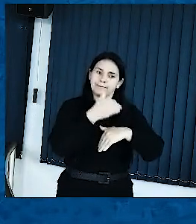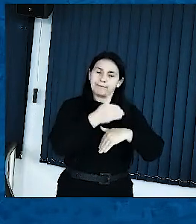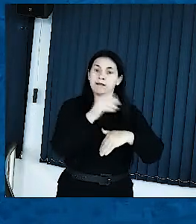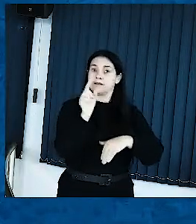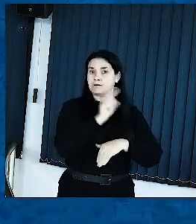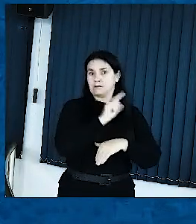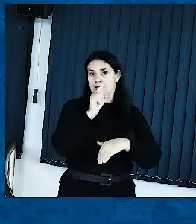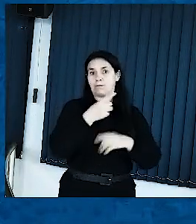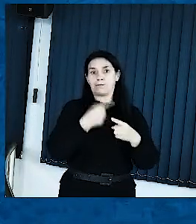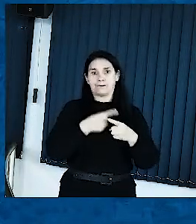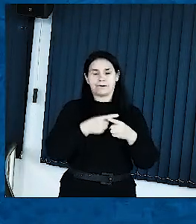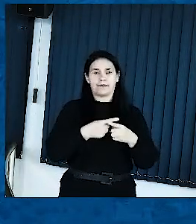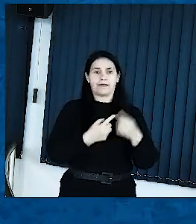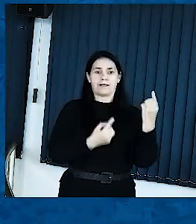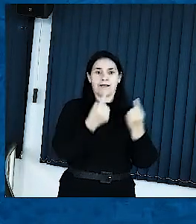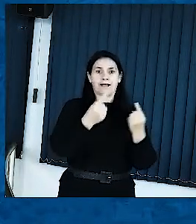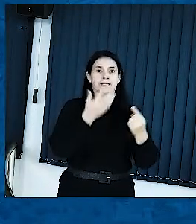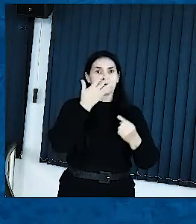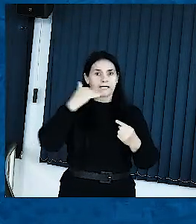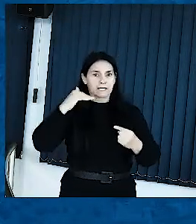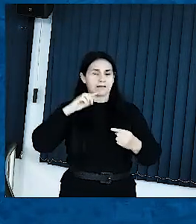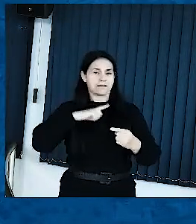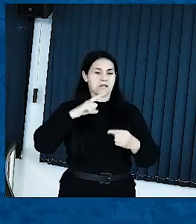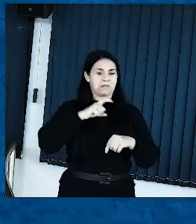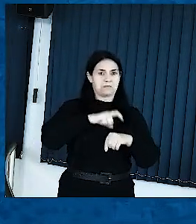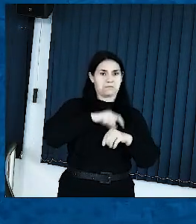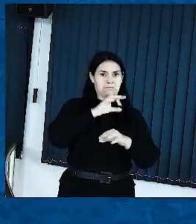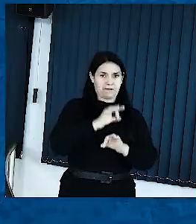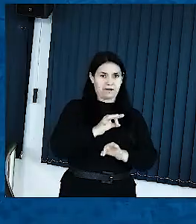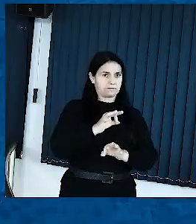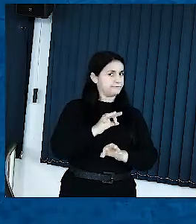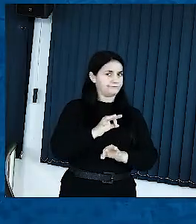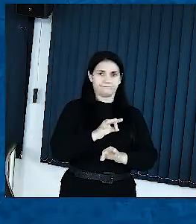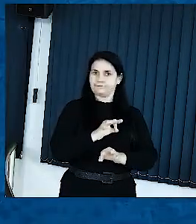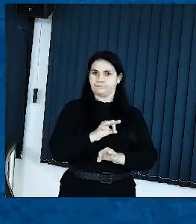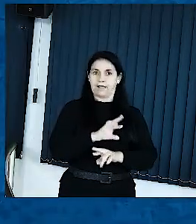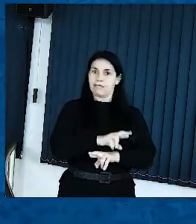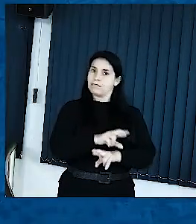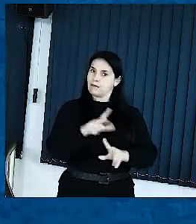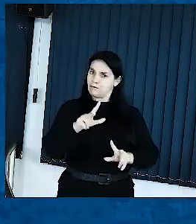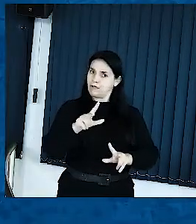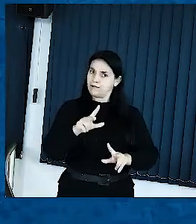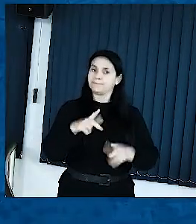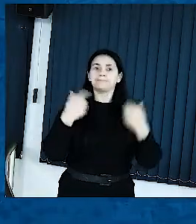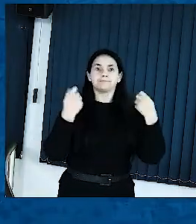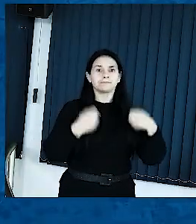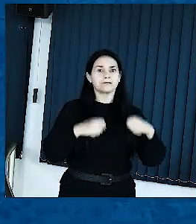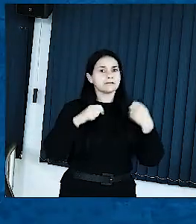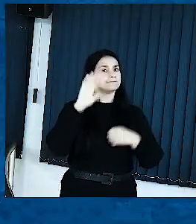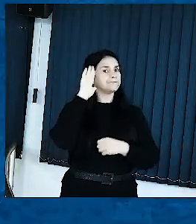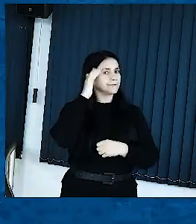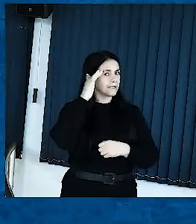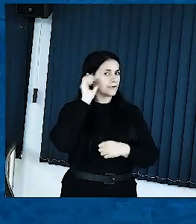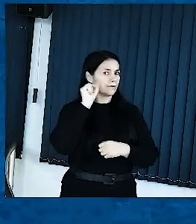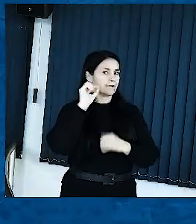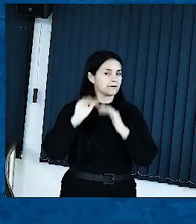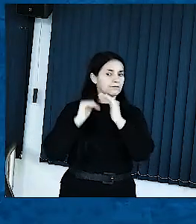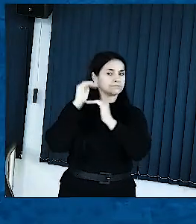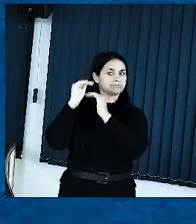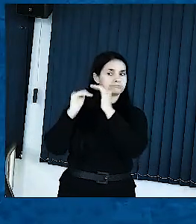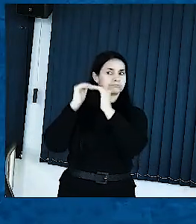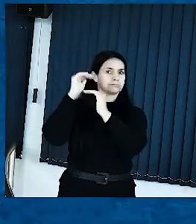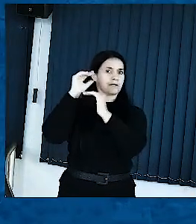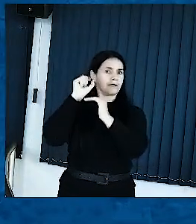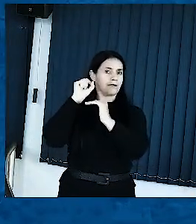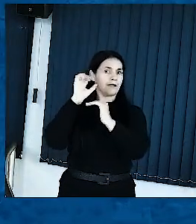cada criança tenha seu tempo. Isso não existe mais. Nós precisamos entender que o